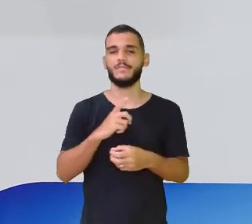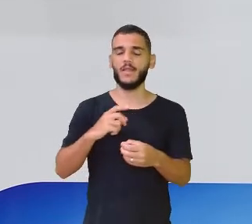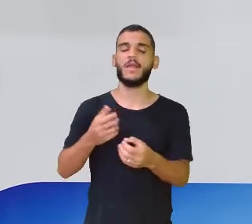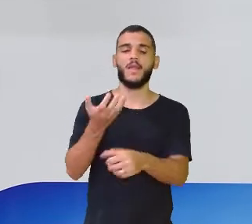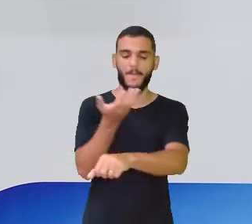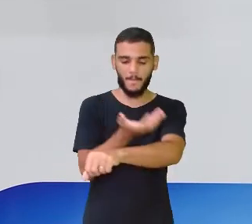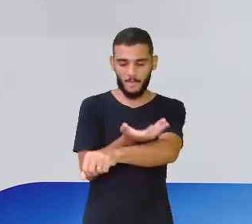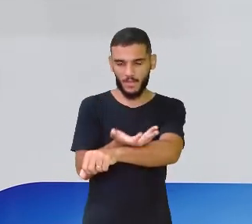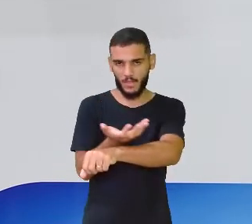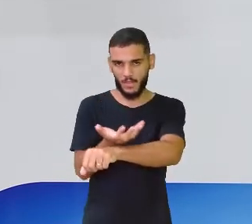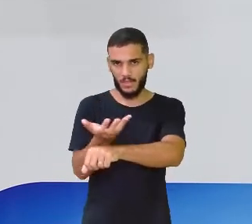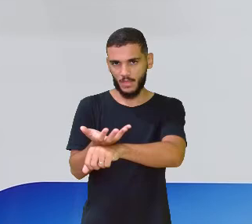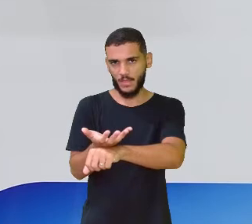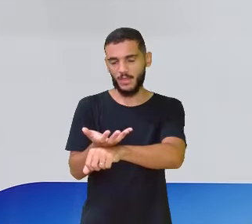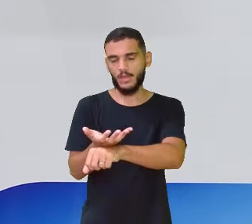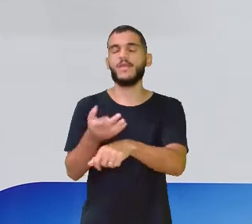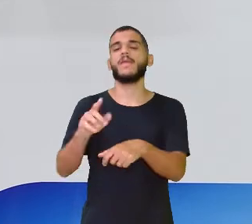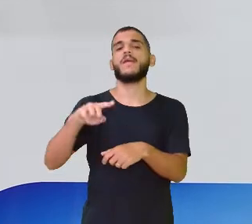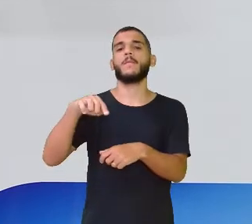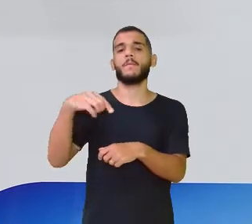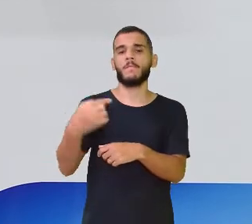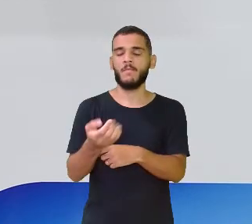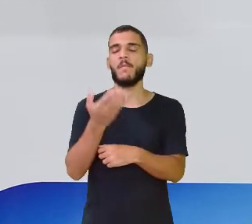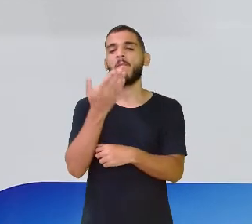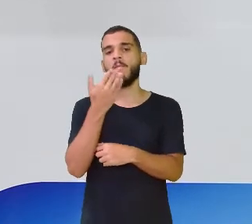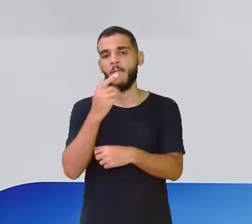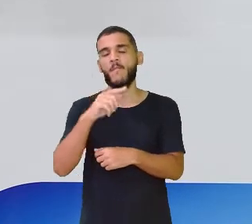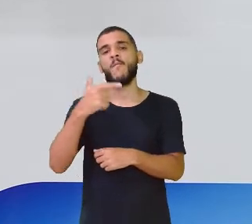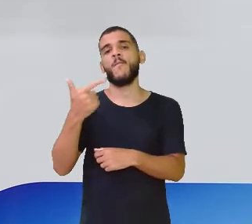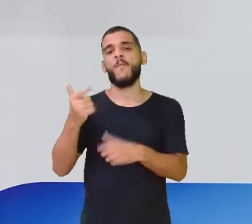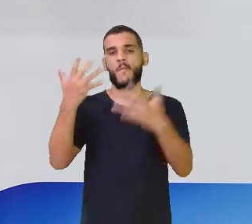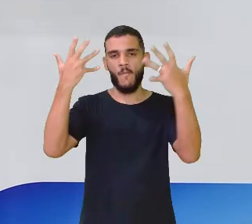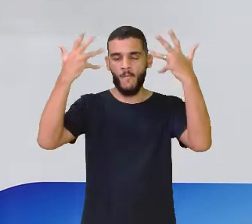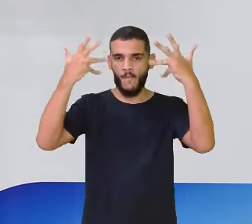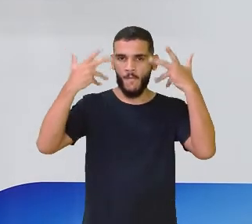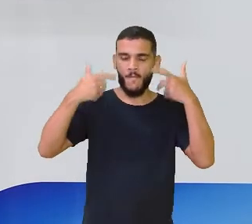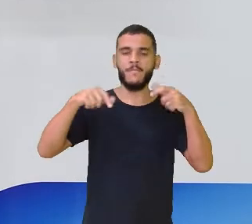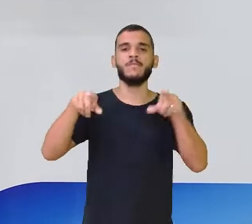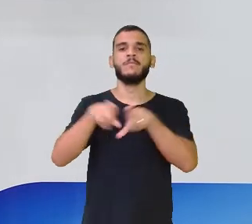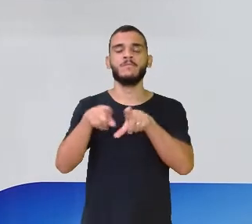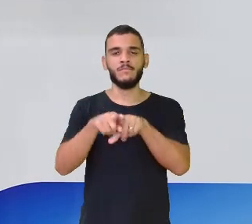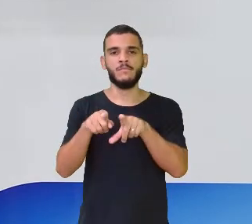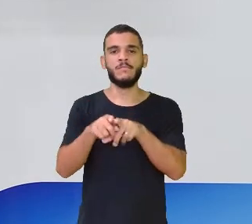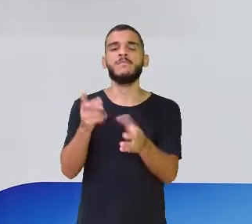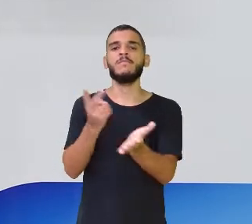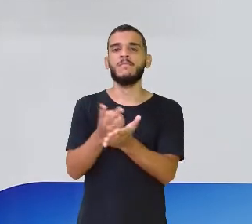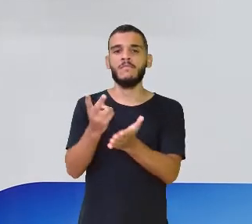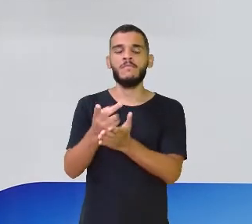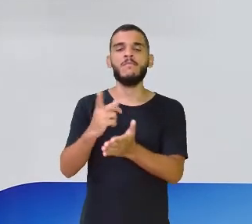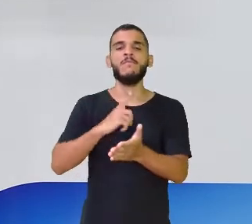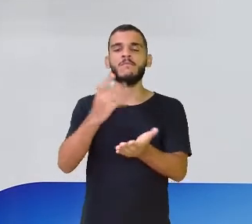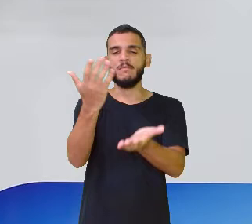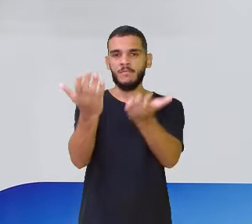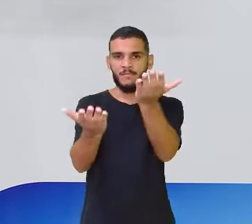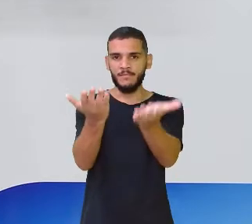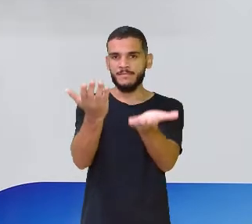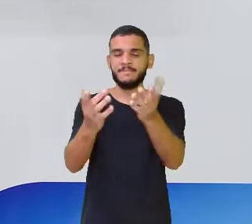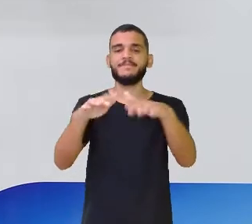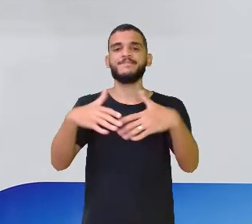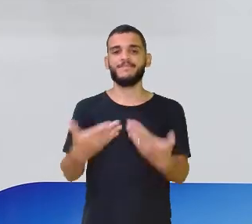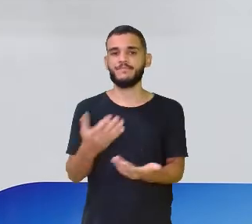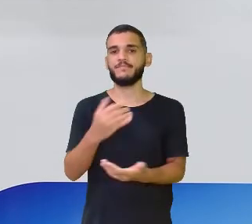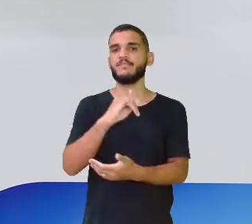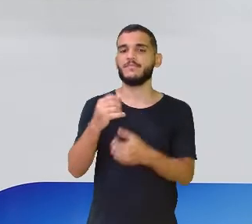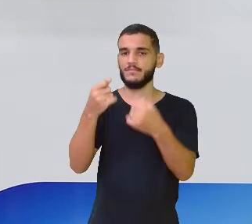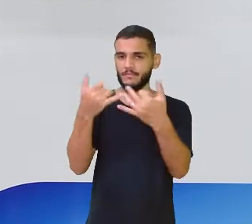que serve para o bisão, que serve de alimento para o leão. E aí vai se mantendo esse equilíbrio. Se eu colocar